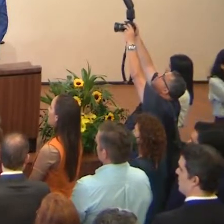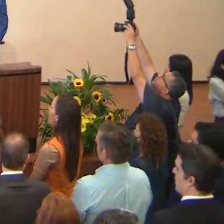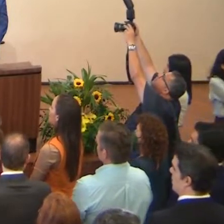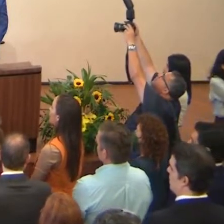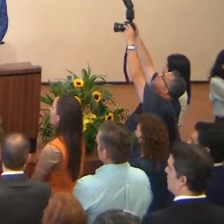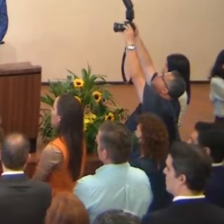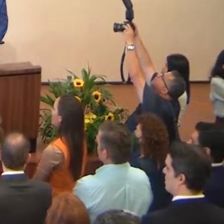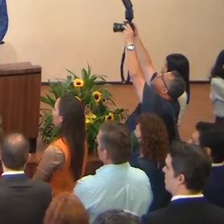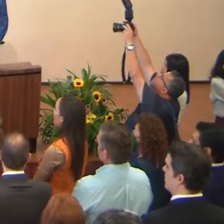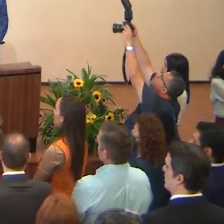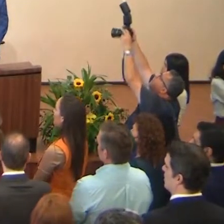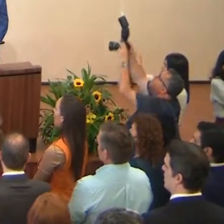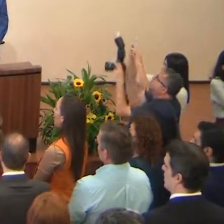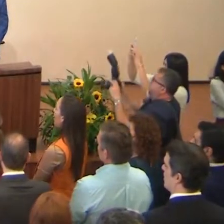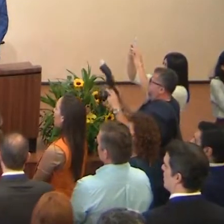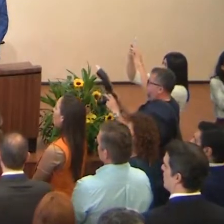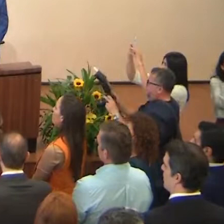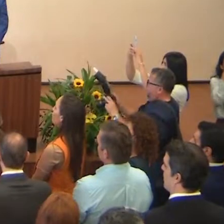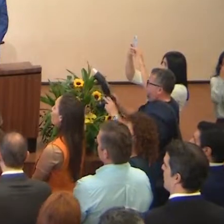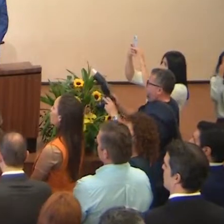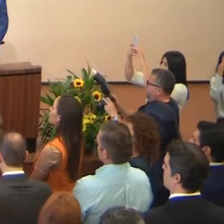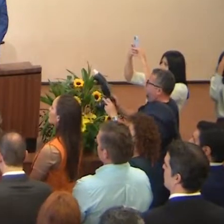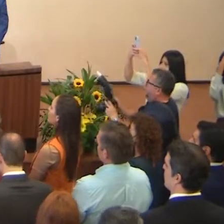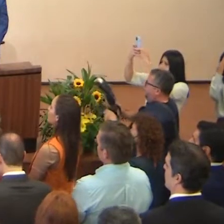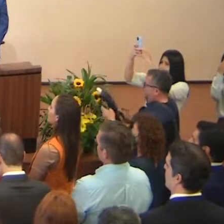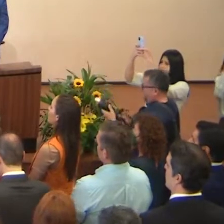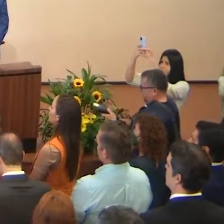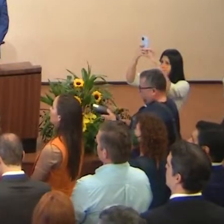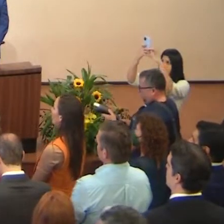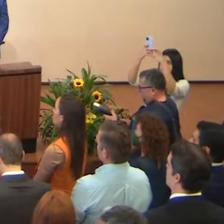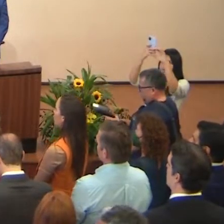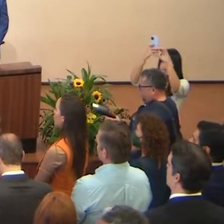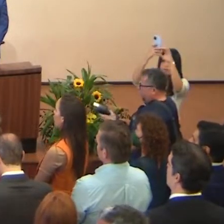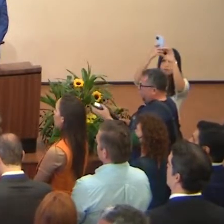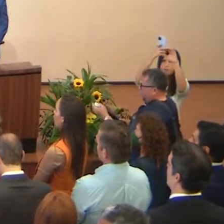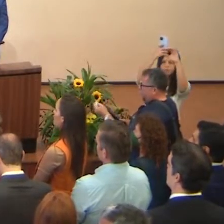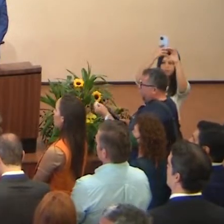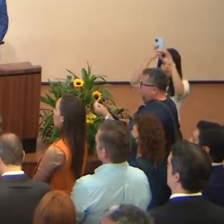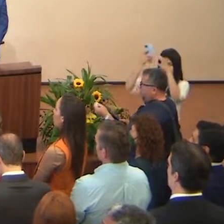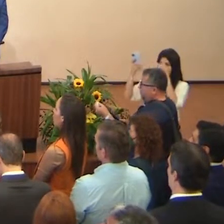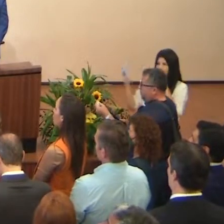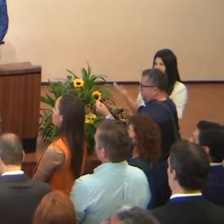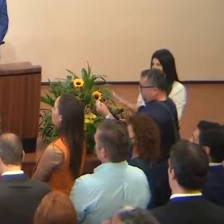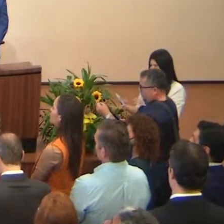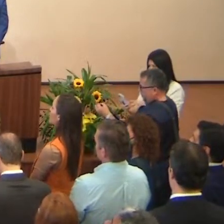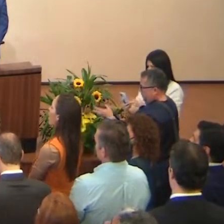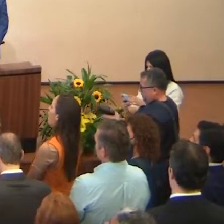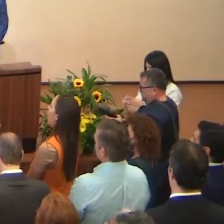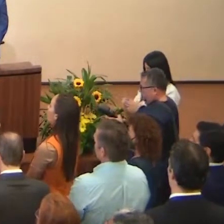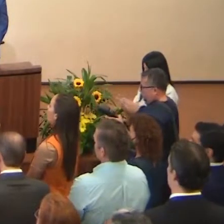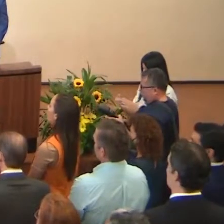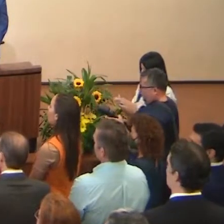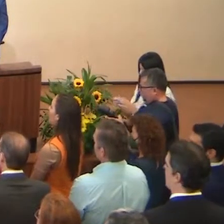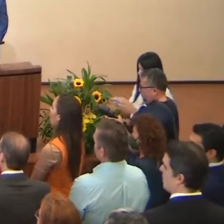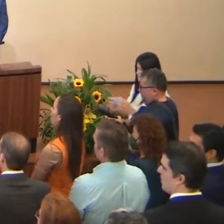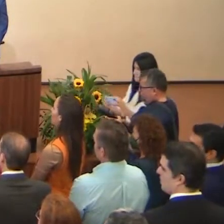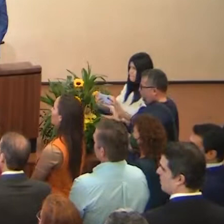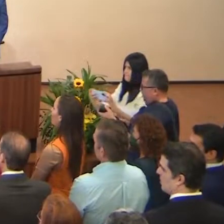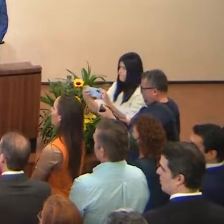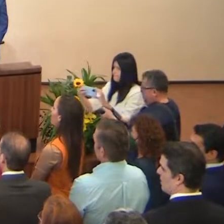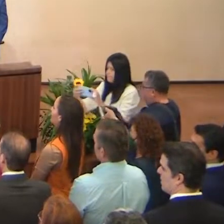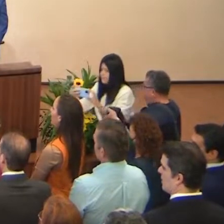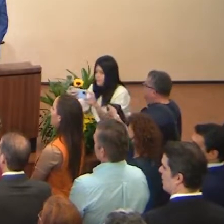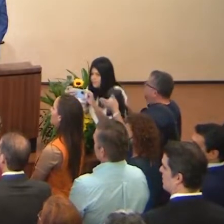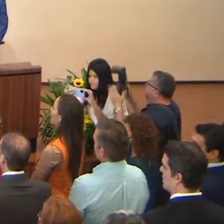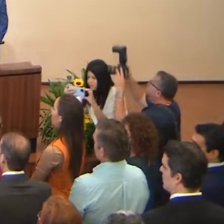bosques têm mais vida, nossa vida no teu seio mais amor. Pátria